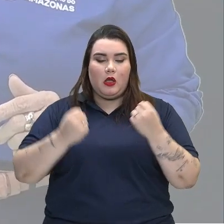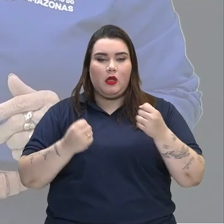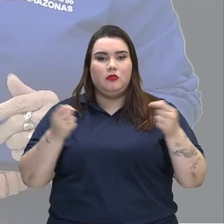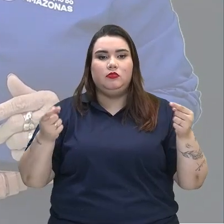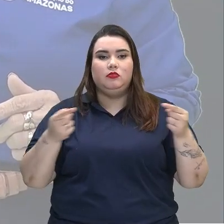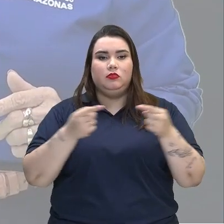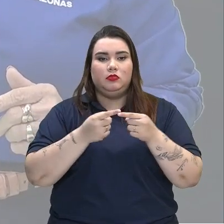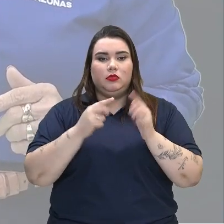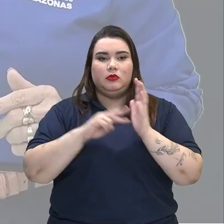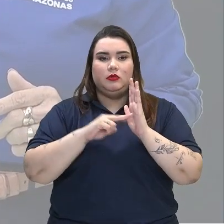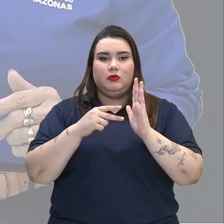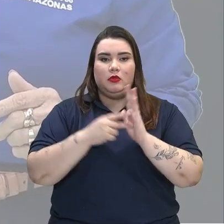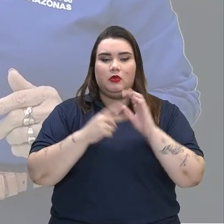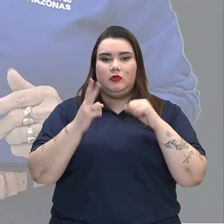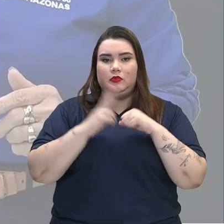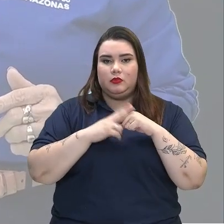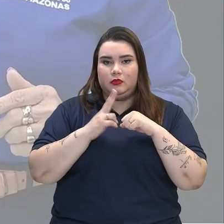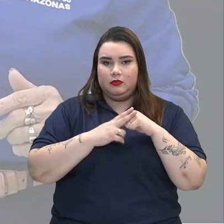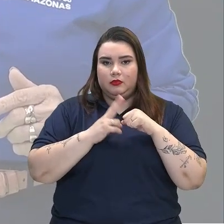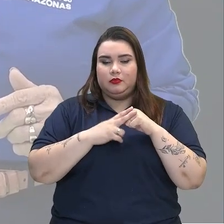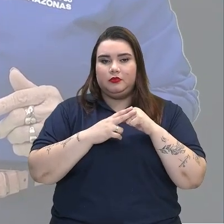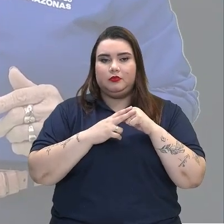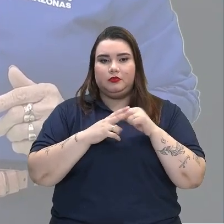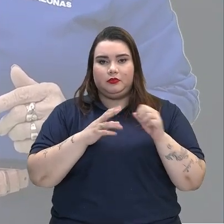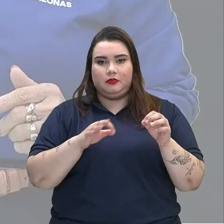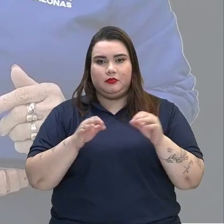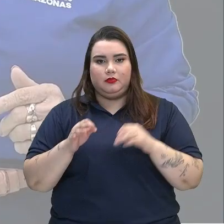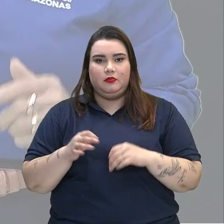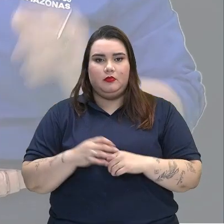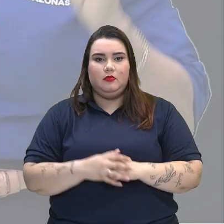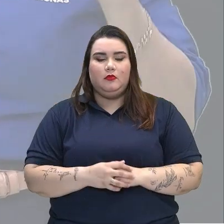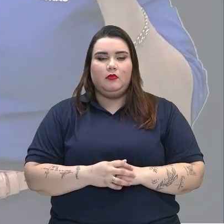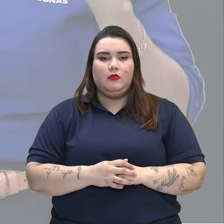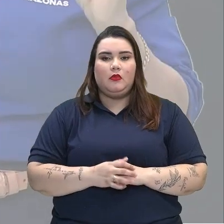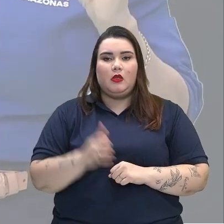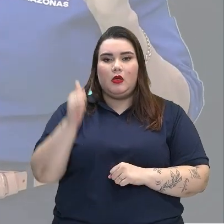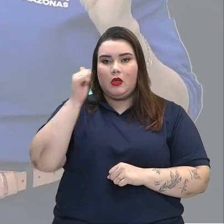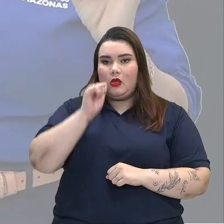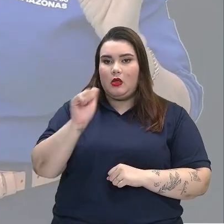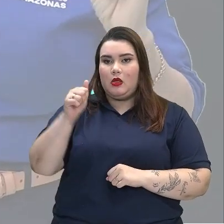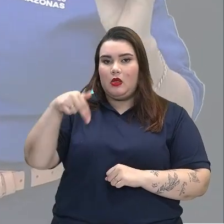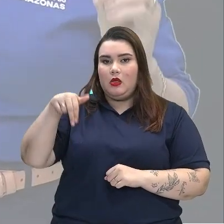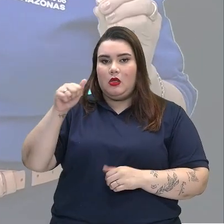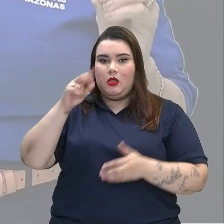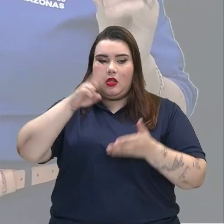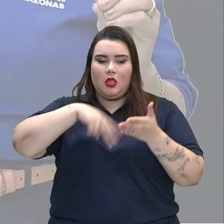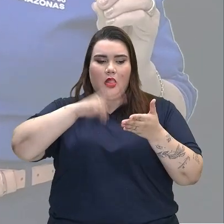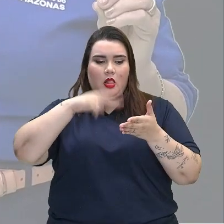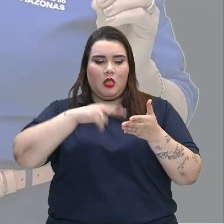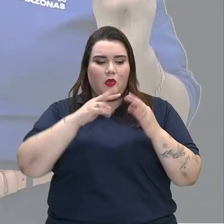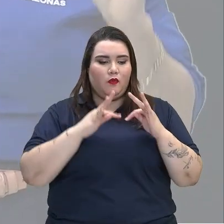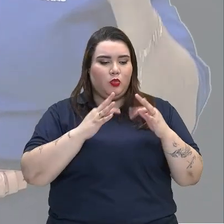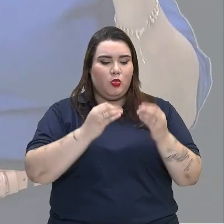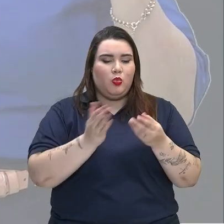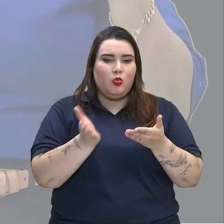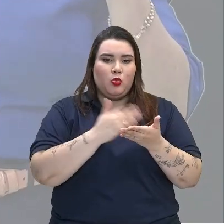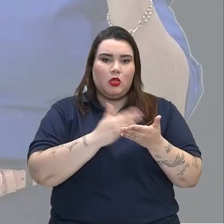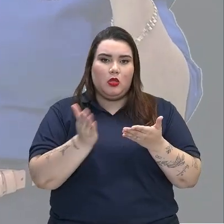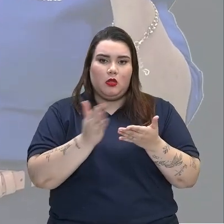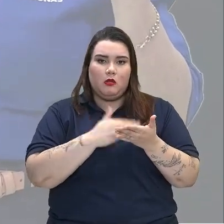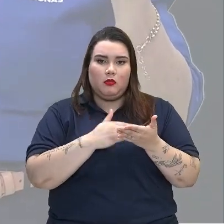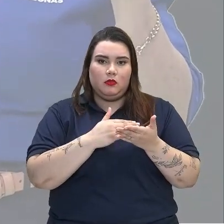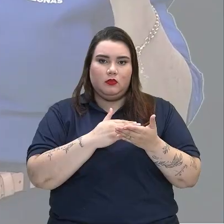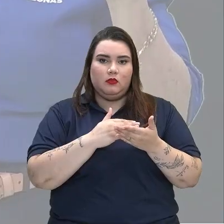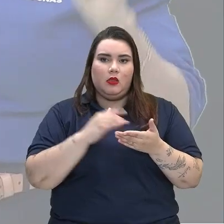o sentido do verbo comprar sem preposição. Outro exemplo. Ana leu o livro inteiro.